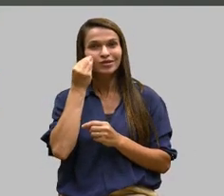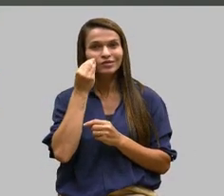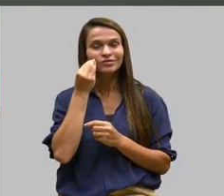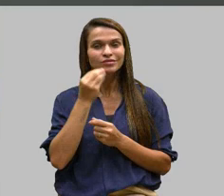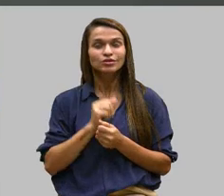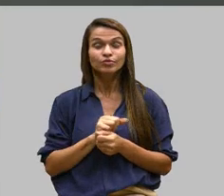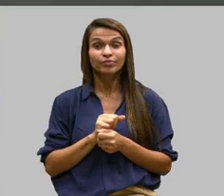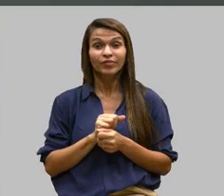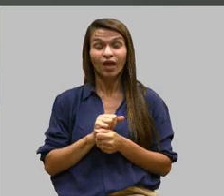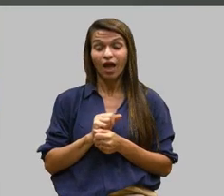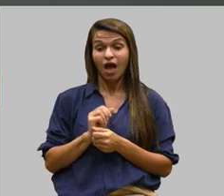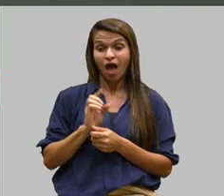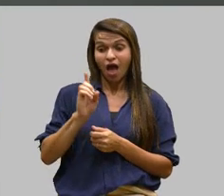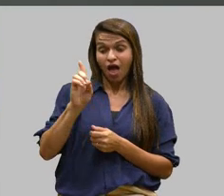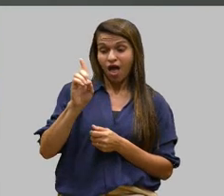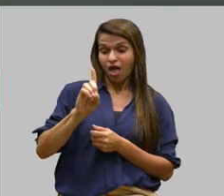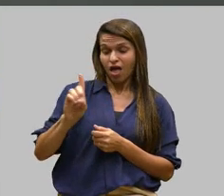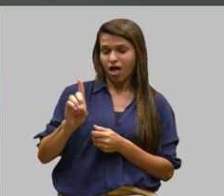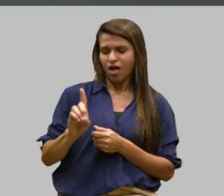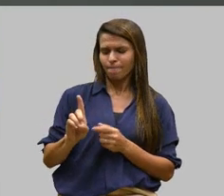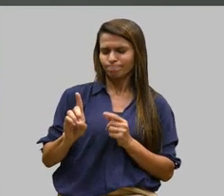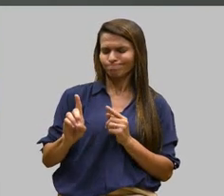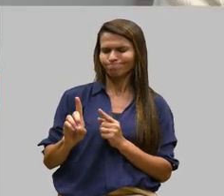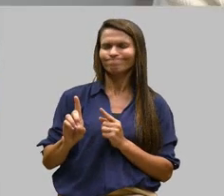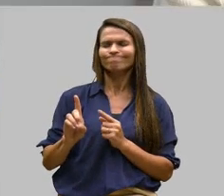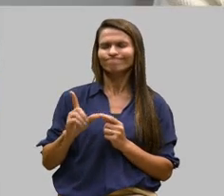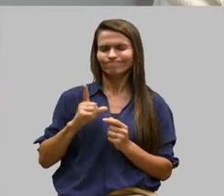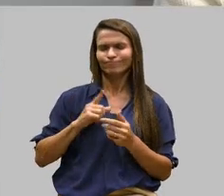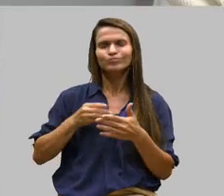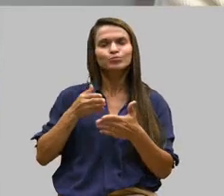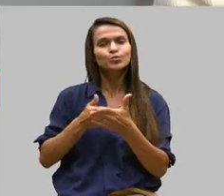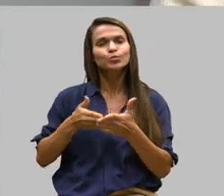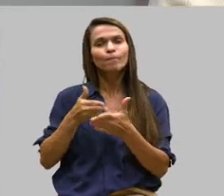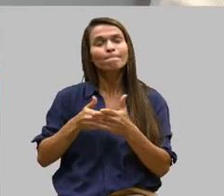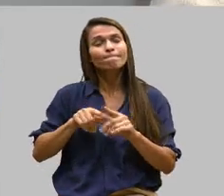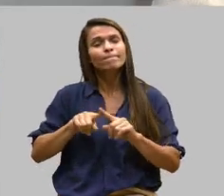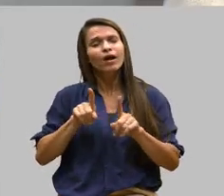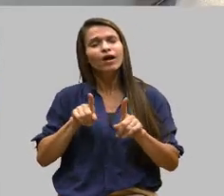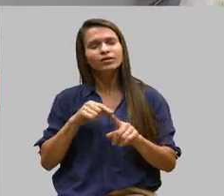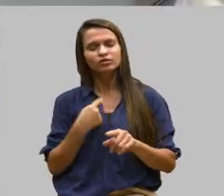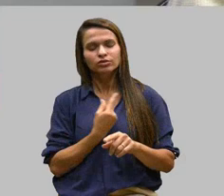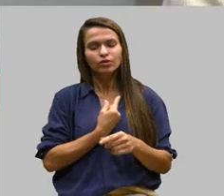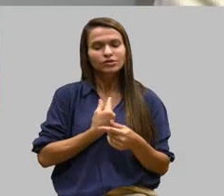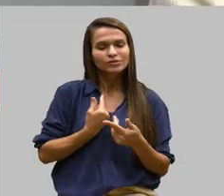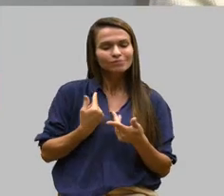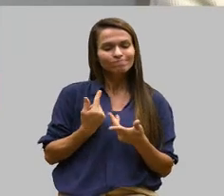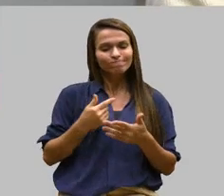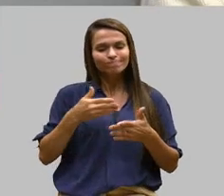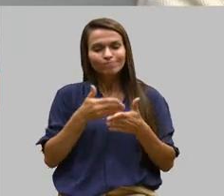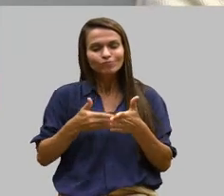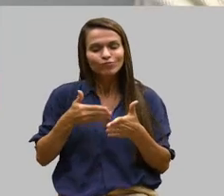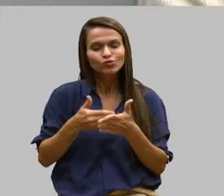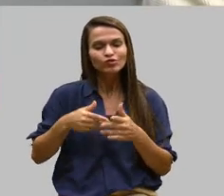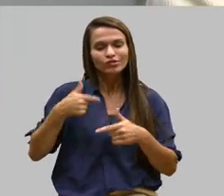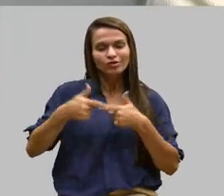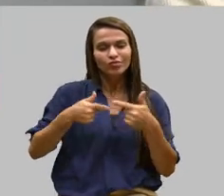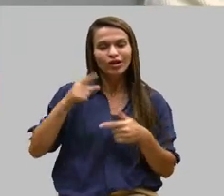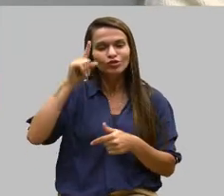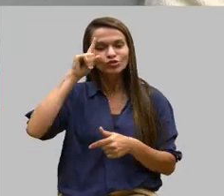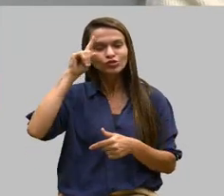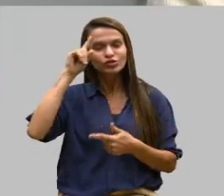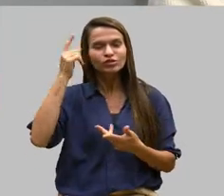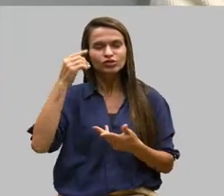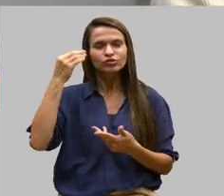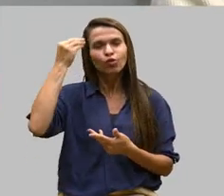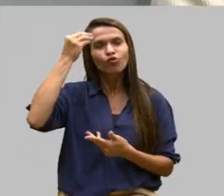a deficiência ela tem barreiras mas talvez as nossas que nós trabalhamos no dia a dia com a barriga intelectual